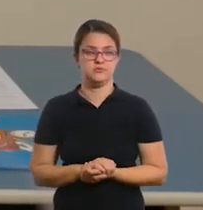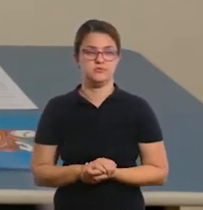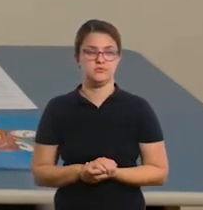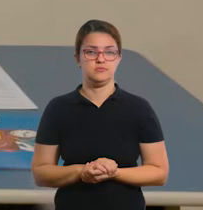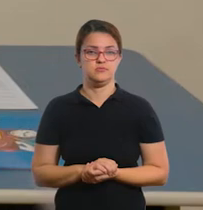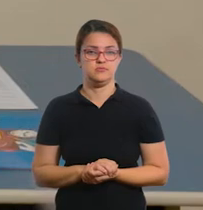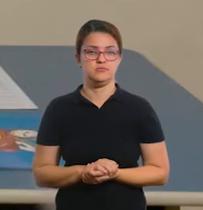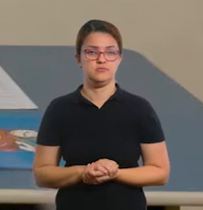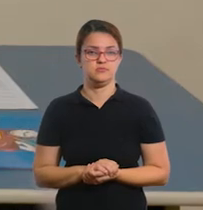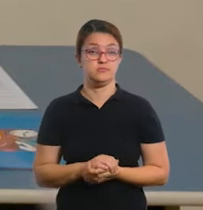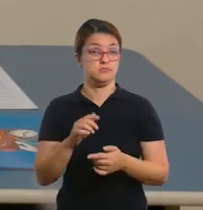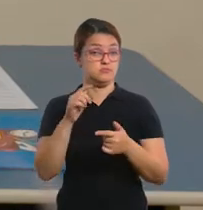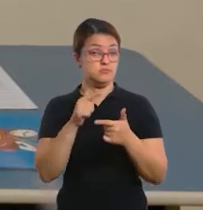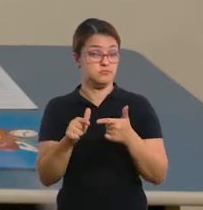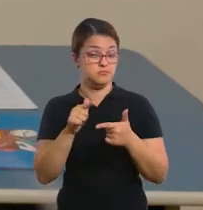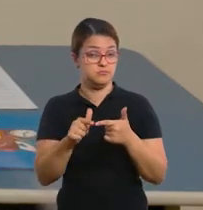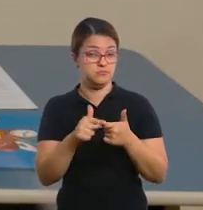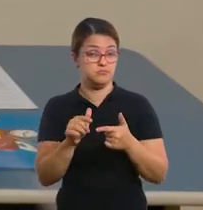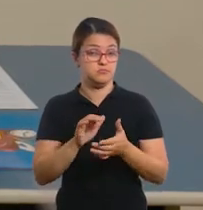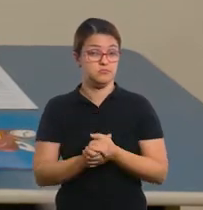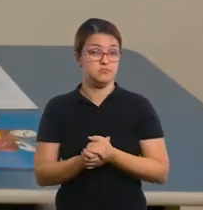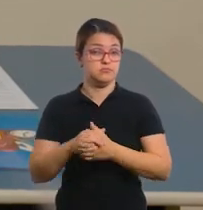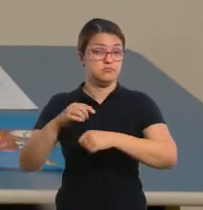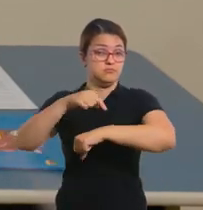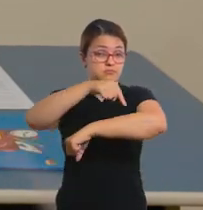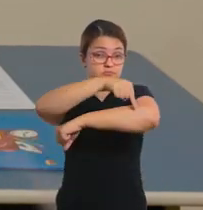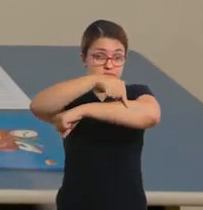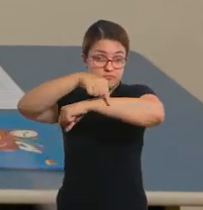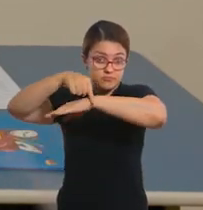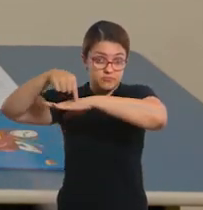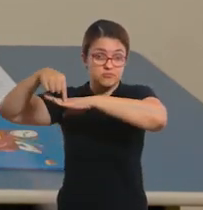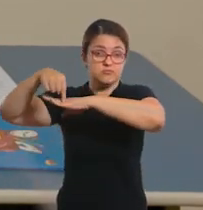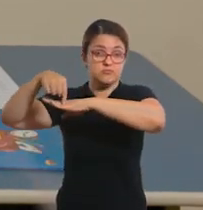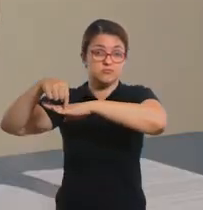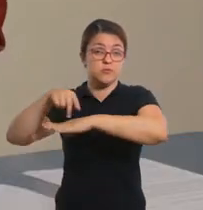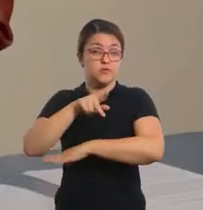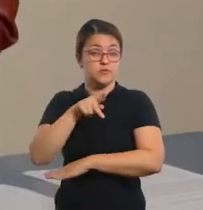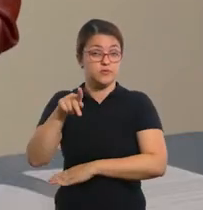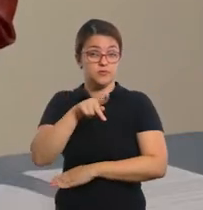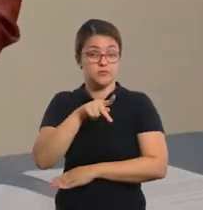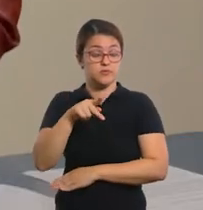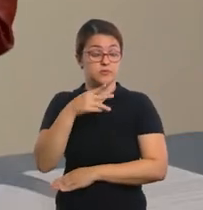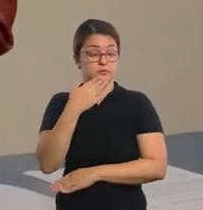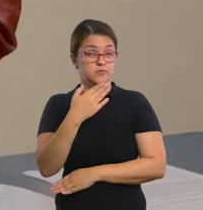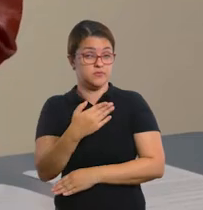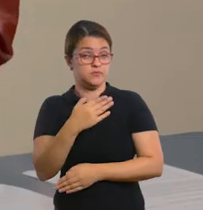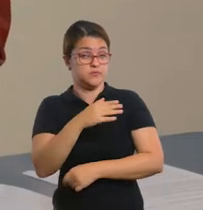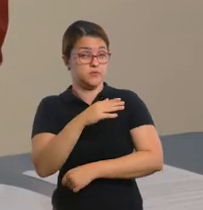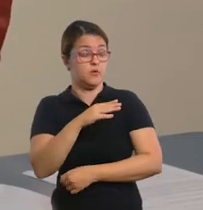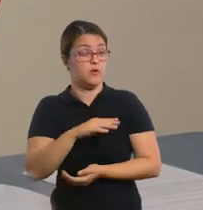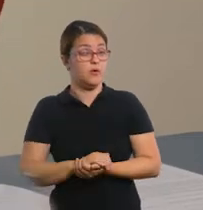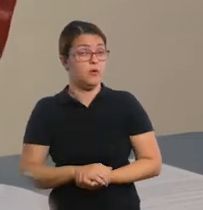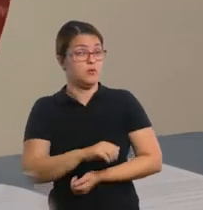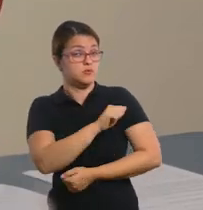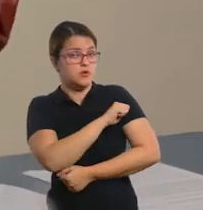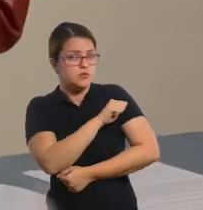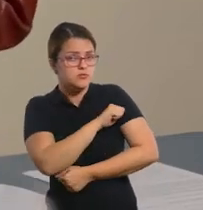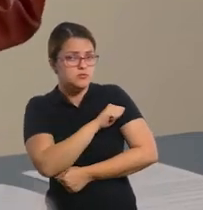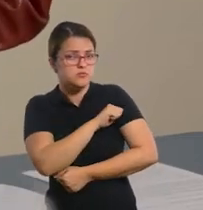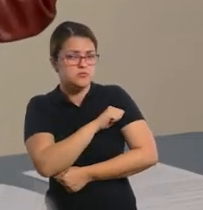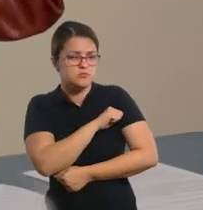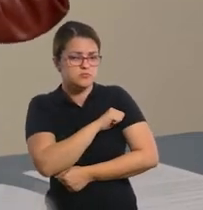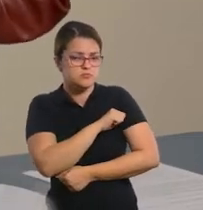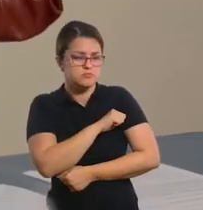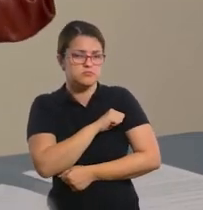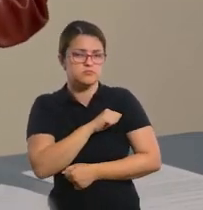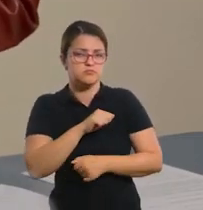Então, olha só, é uma situação problema que envolve uma reta numérica, ok? Então, ó, a professora pediu para que os alunos fizessem uma reta numérica